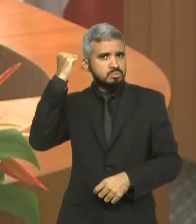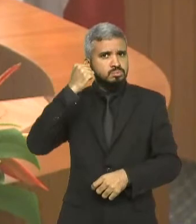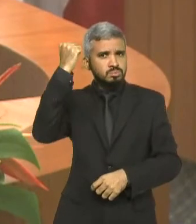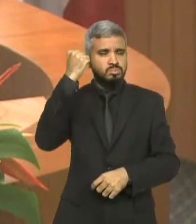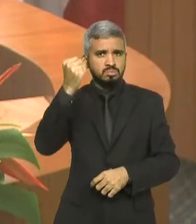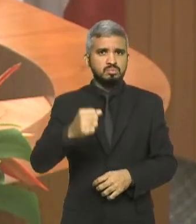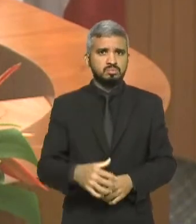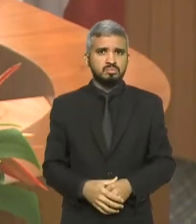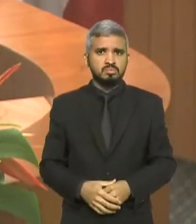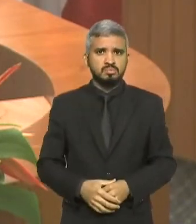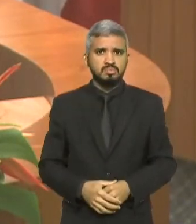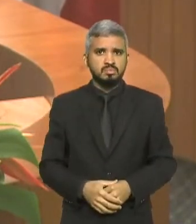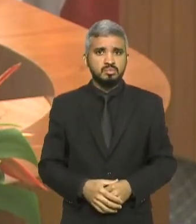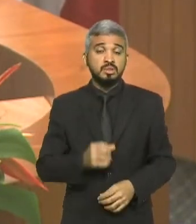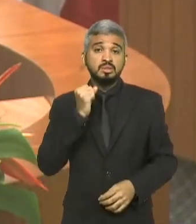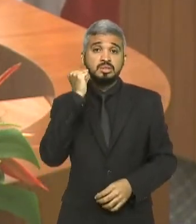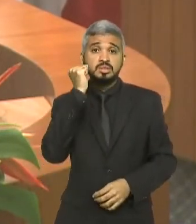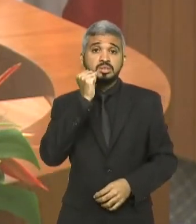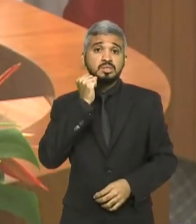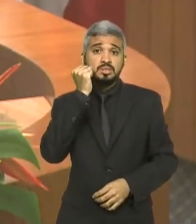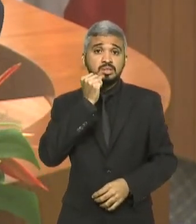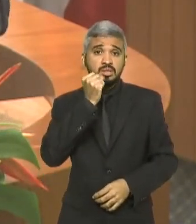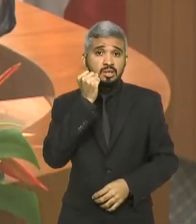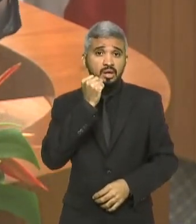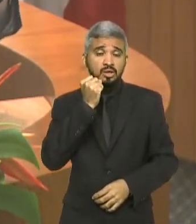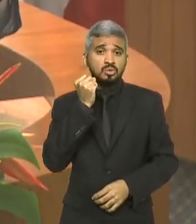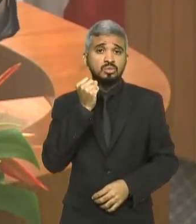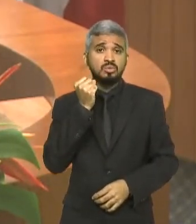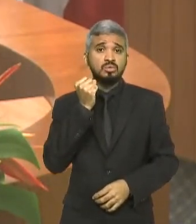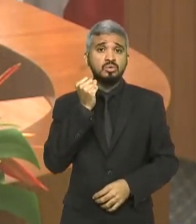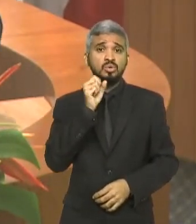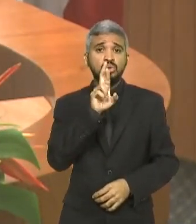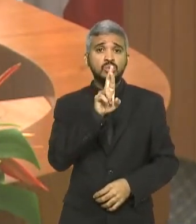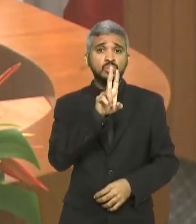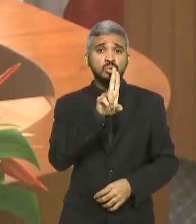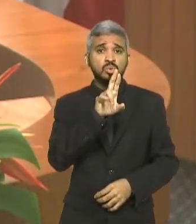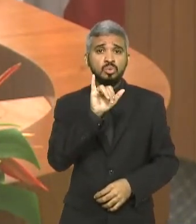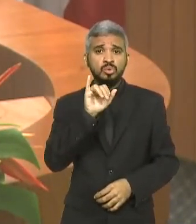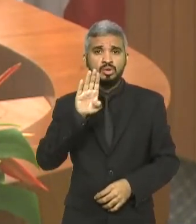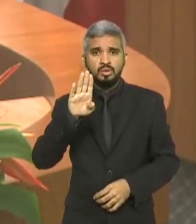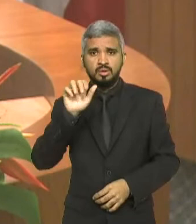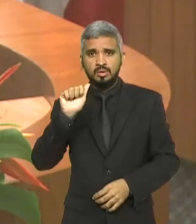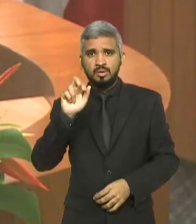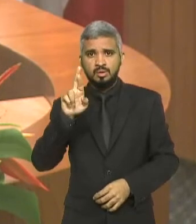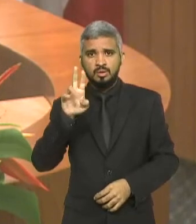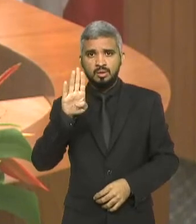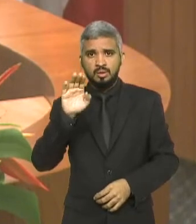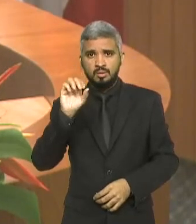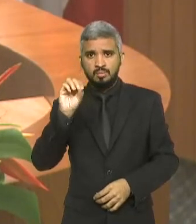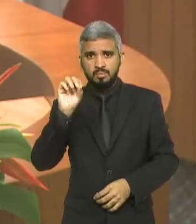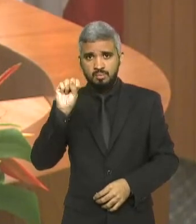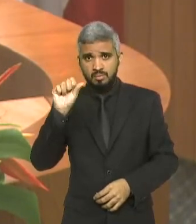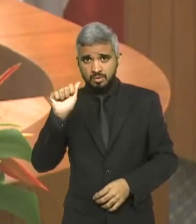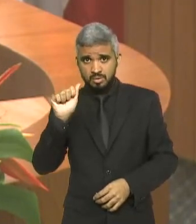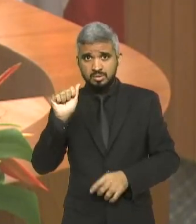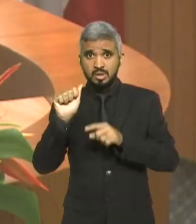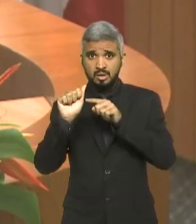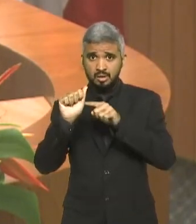da República, advogado do século passado, chamado Rui Barbosa, já dizia: